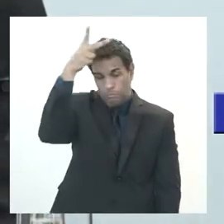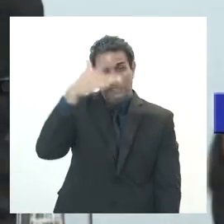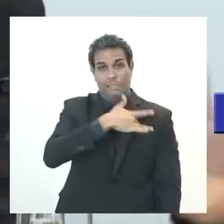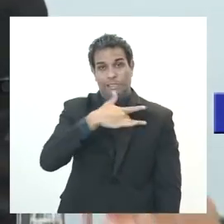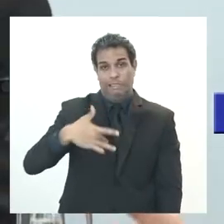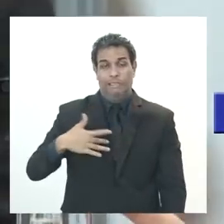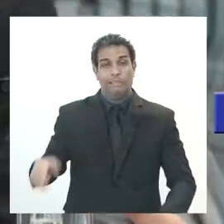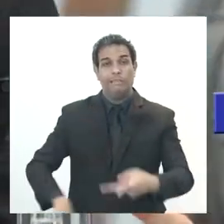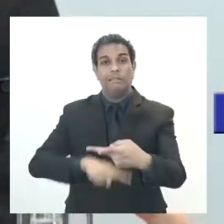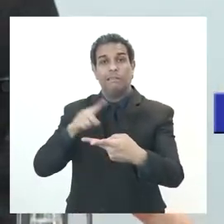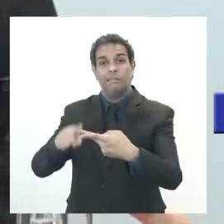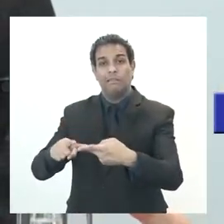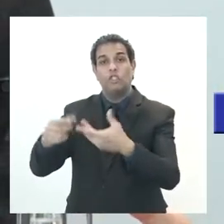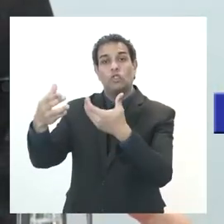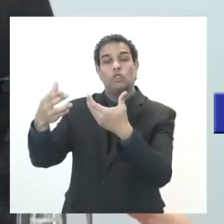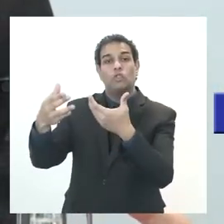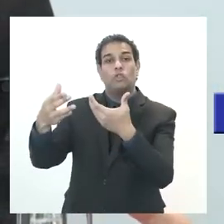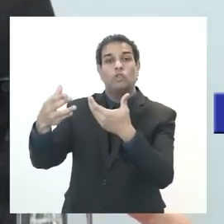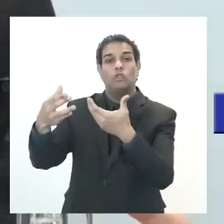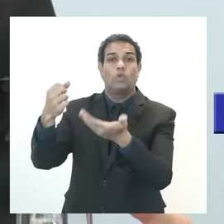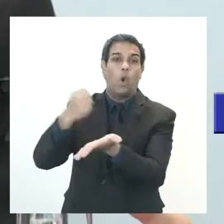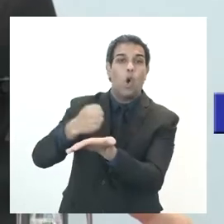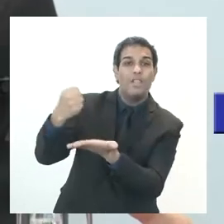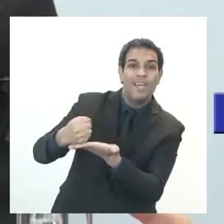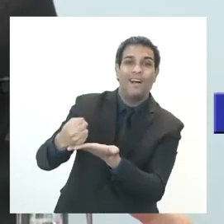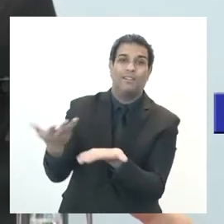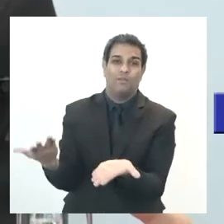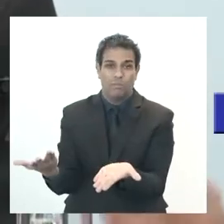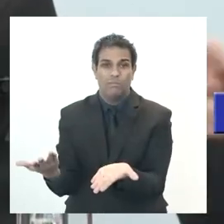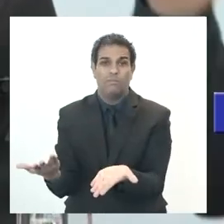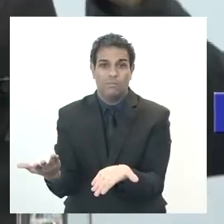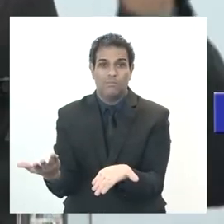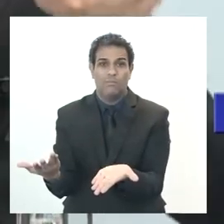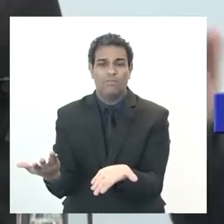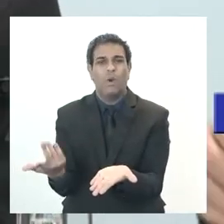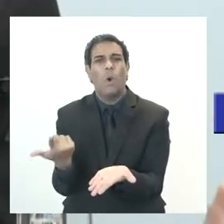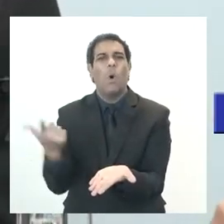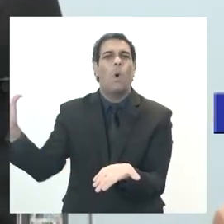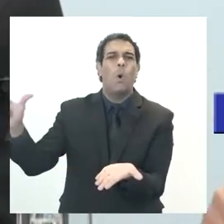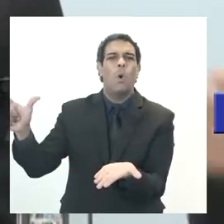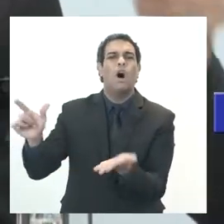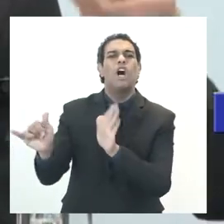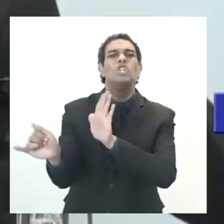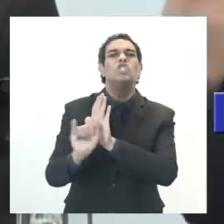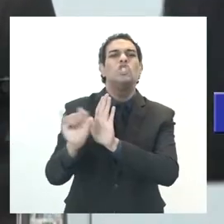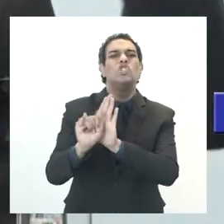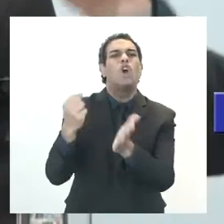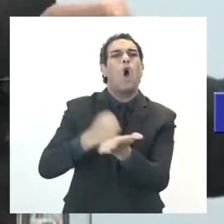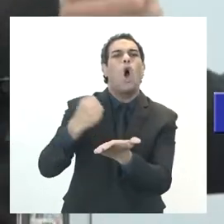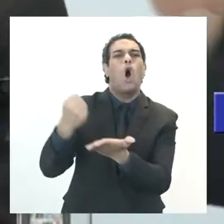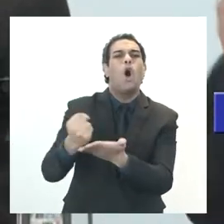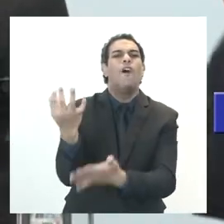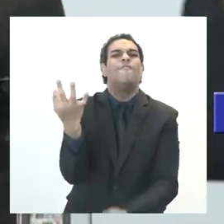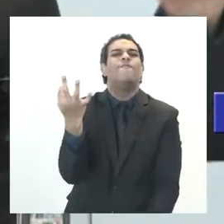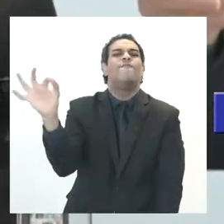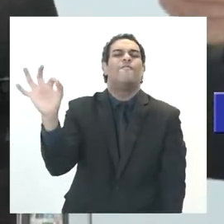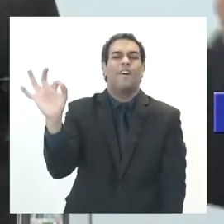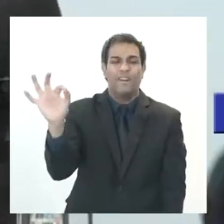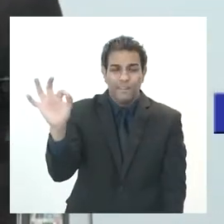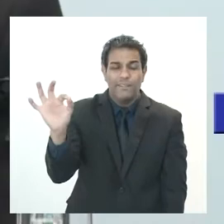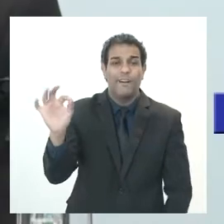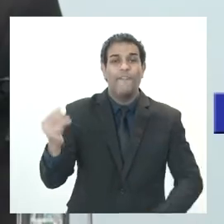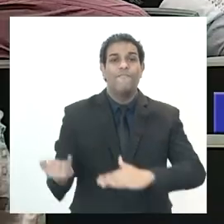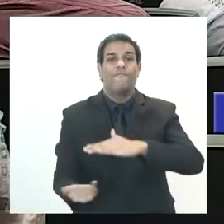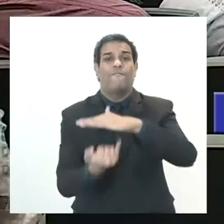e tem um outro contrato contrato o outro edital para contratação Federação da